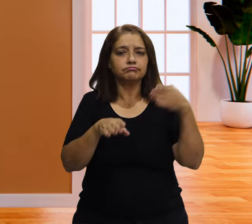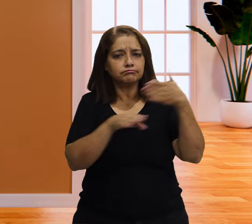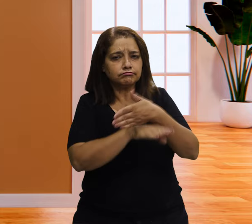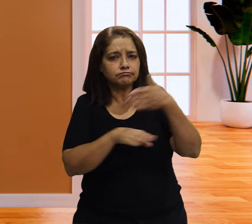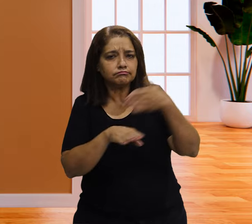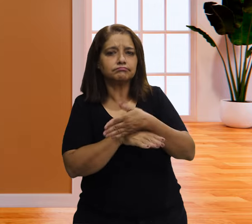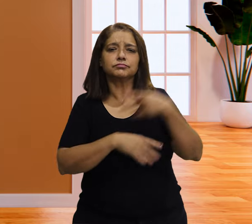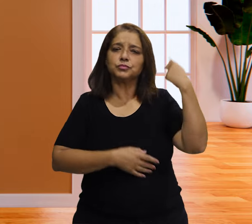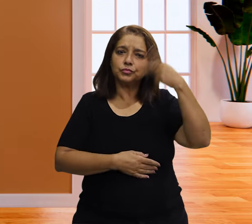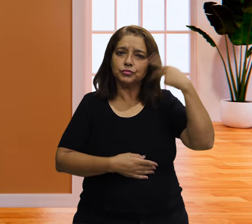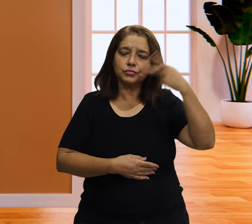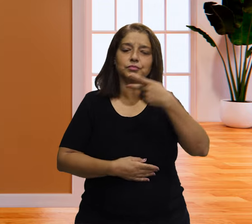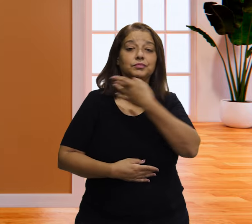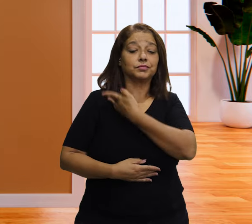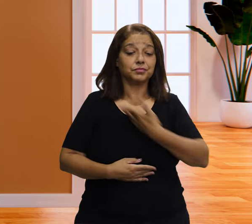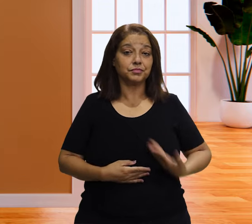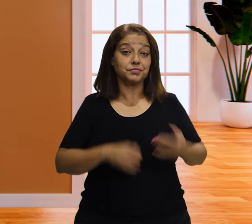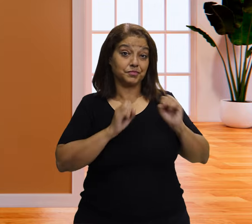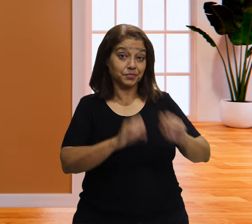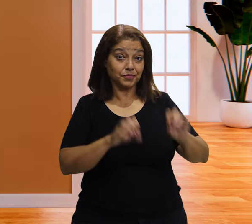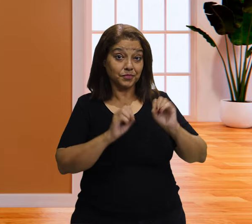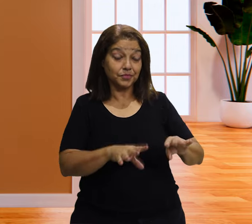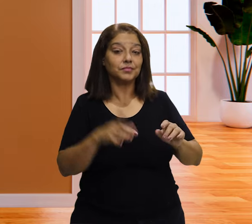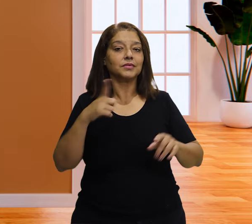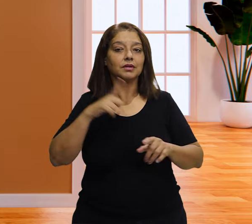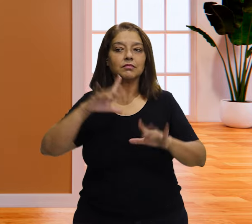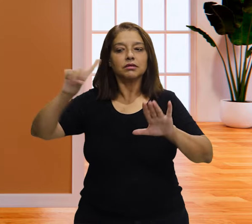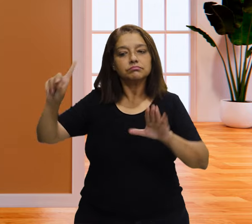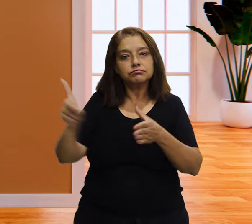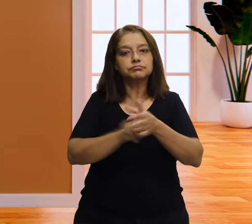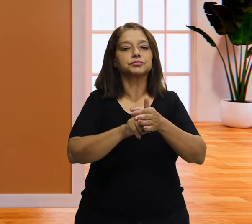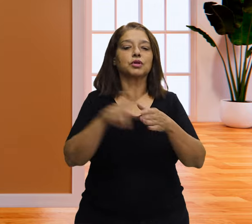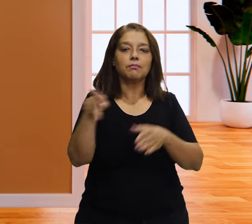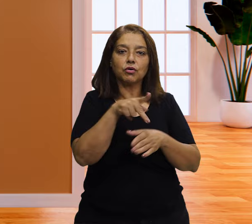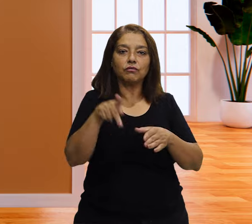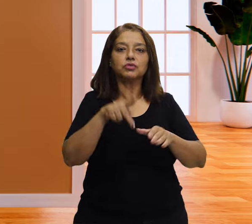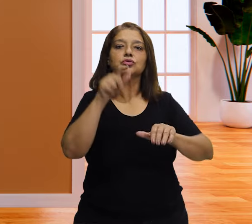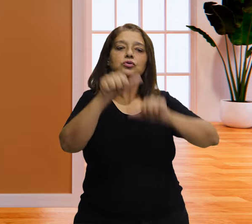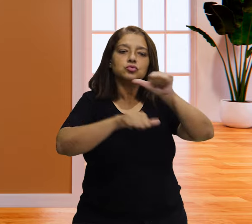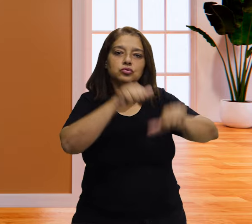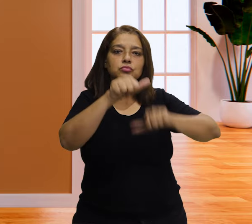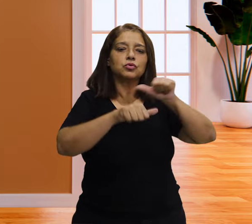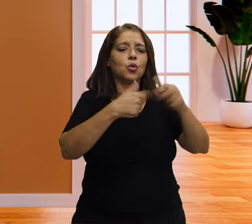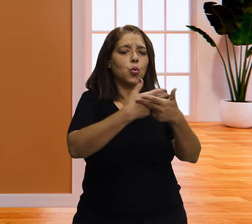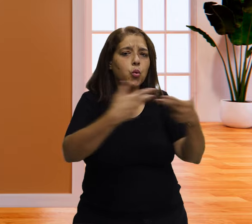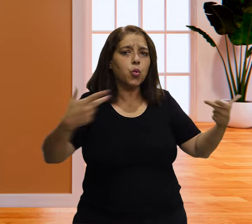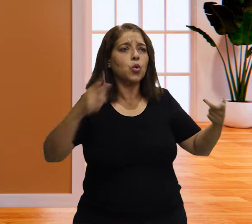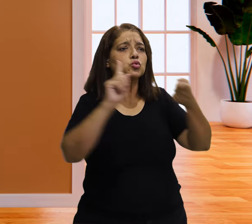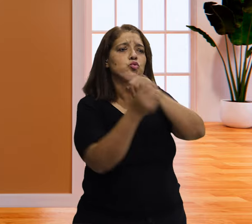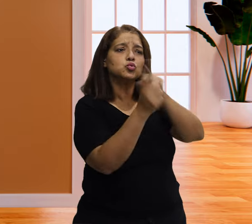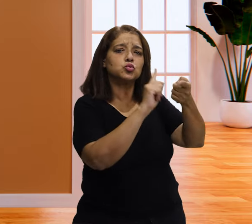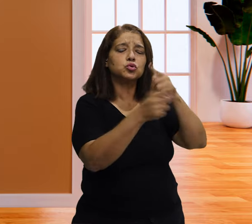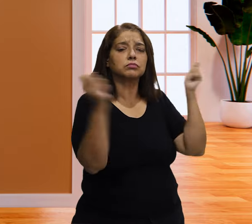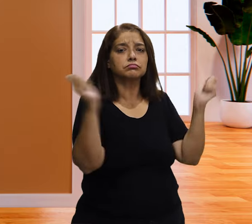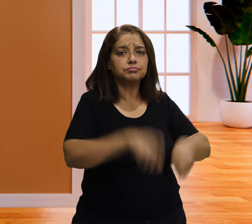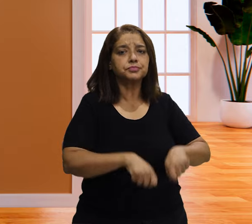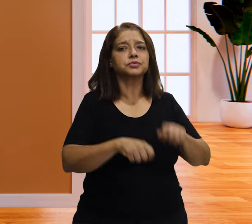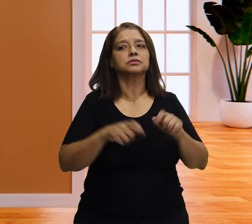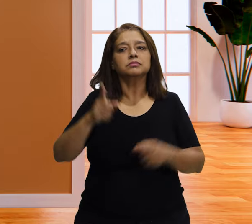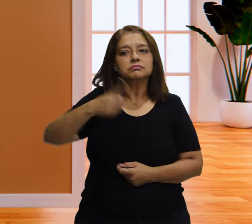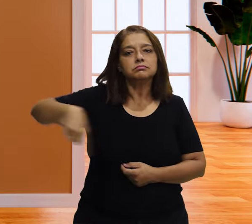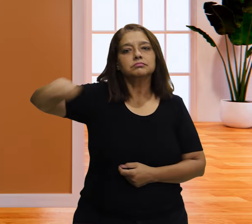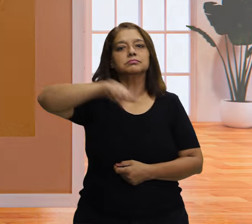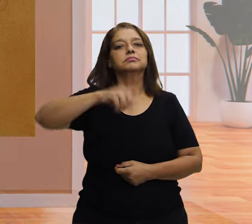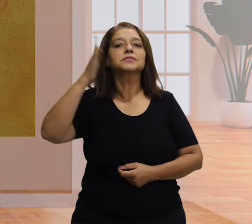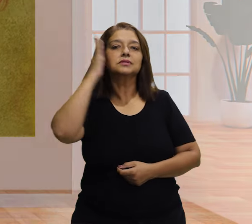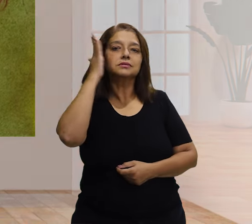educacionais, incluir professores nas discussões sobre mudanças e reformas educacionais para que as suas vozes